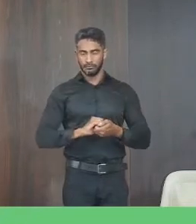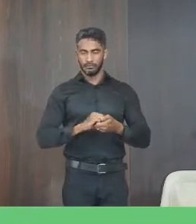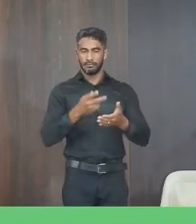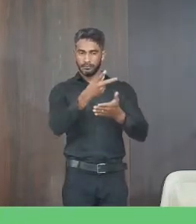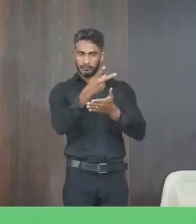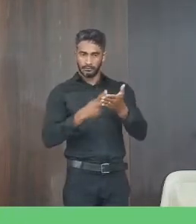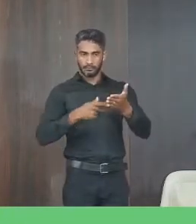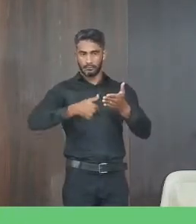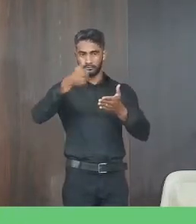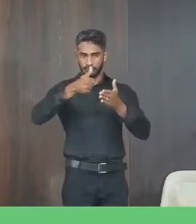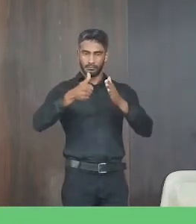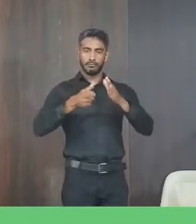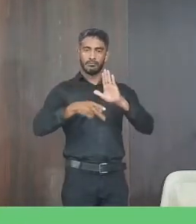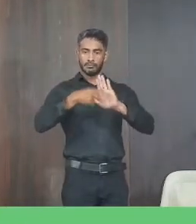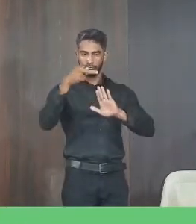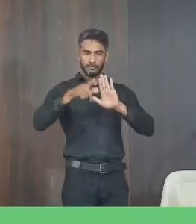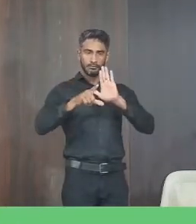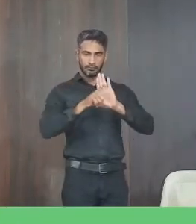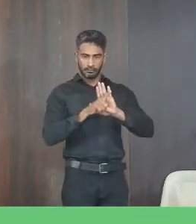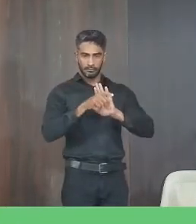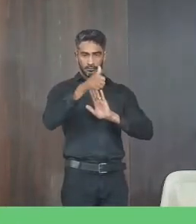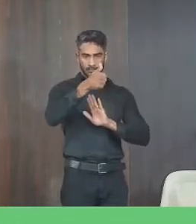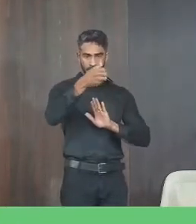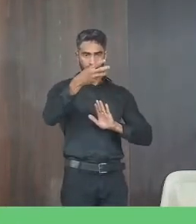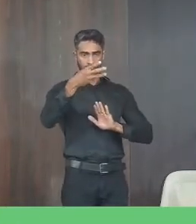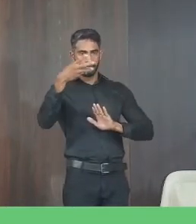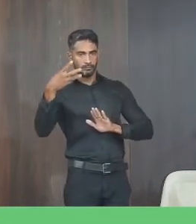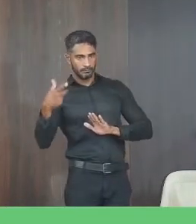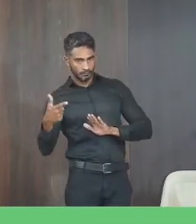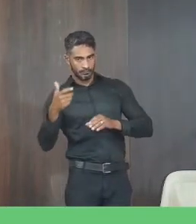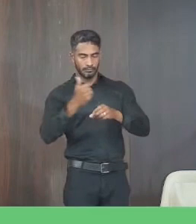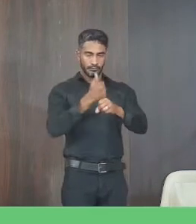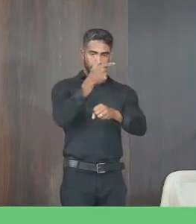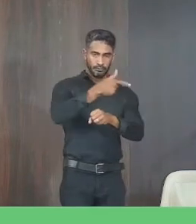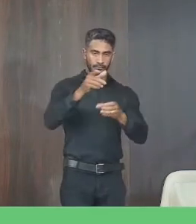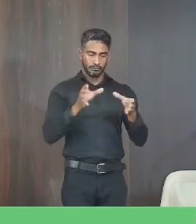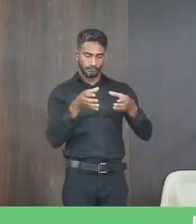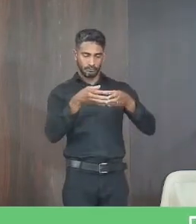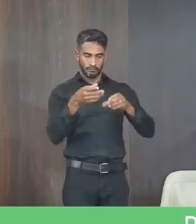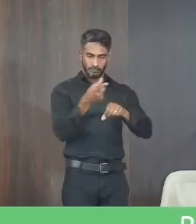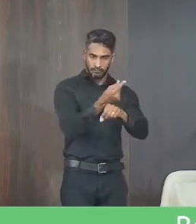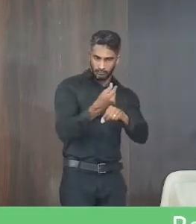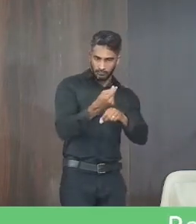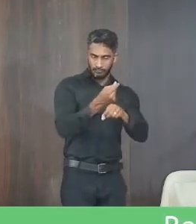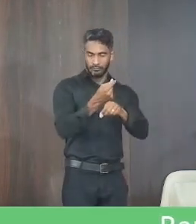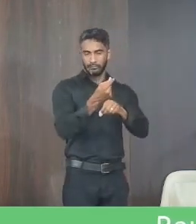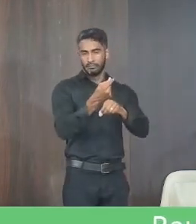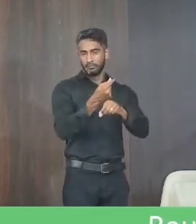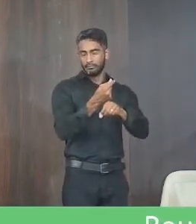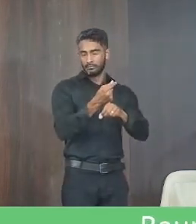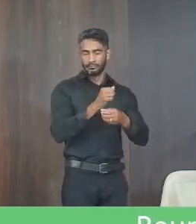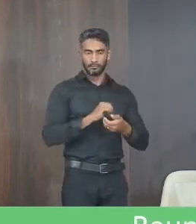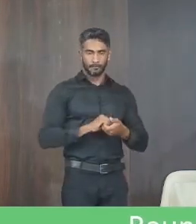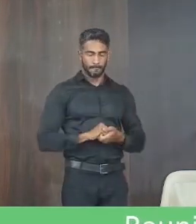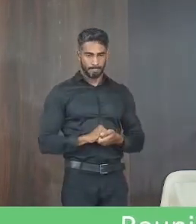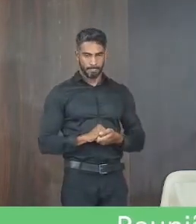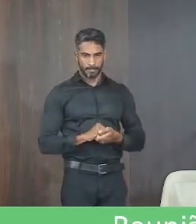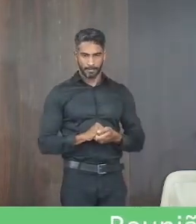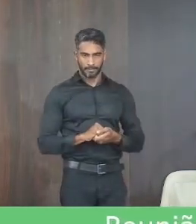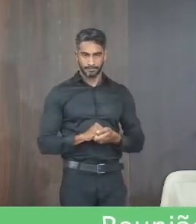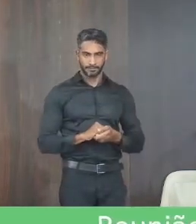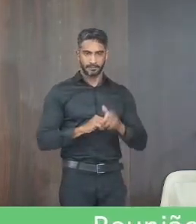Aparecer para o primeiro turno do Projeto de Lei 132-2022 Comissão de Finanças Orçamento e Tomada de Contas